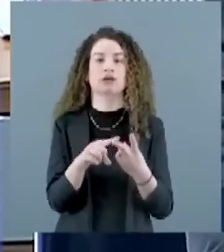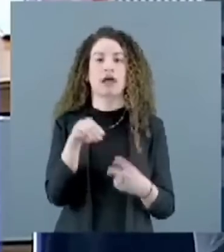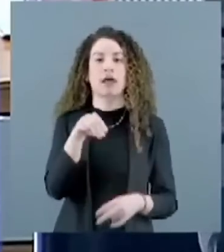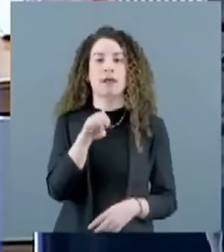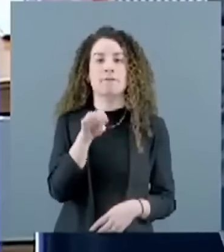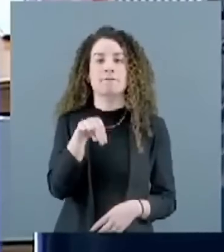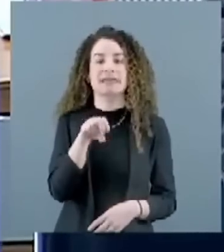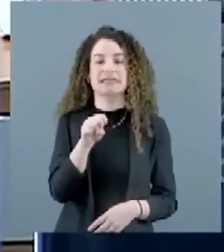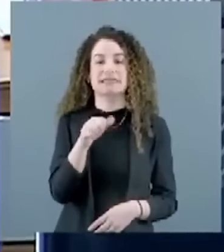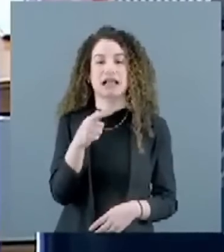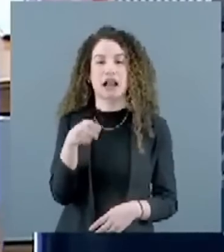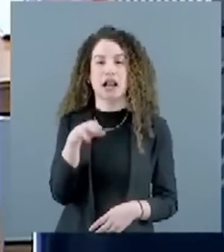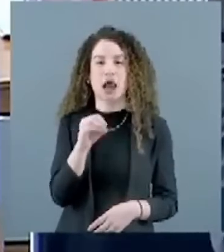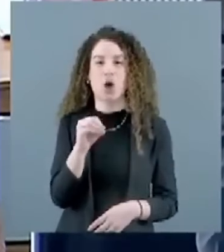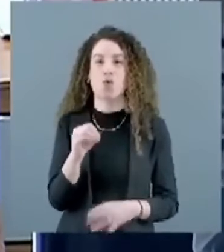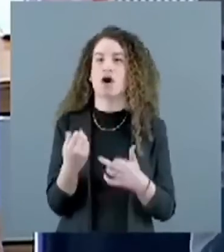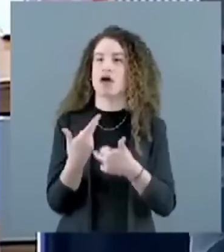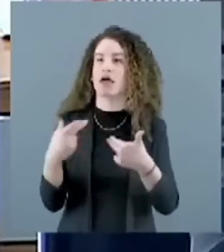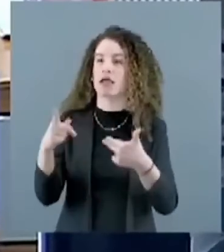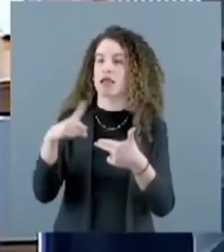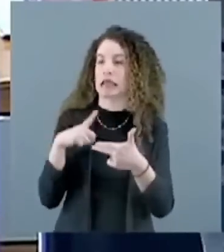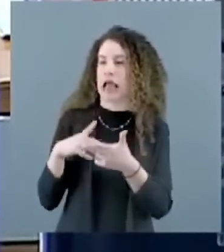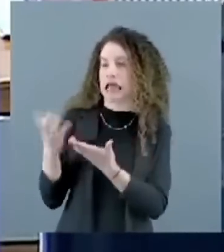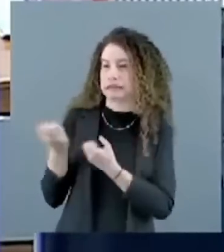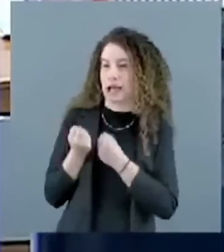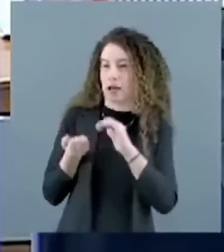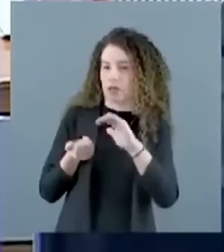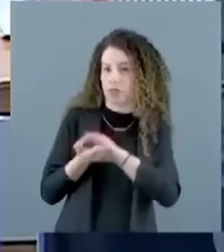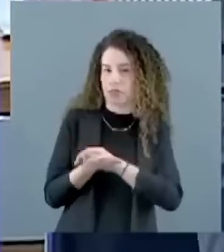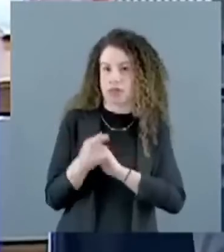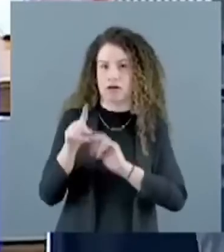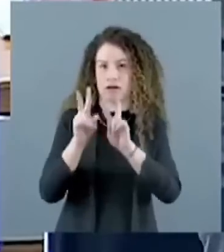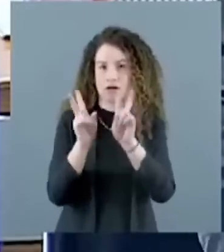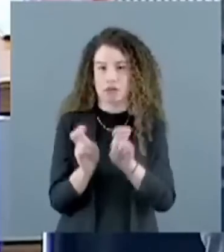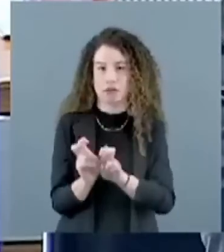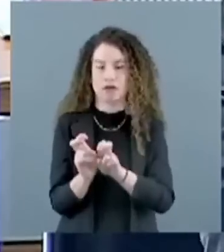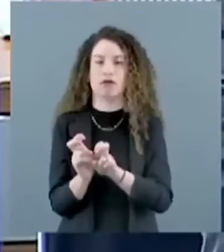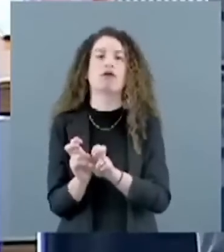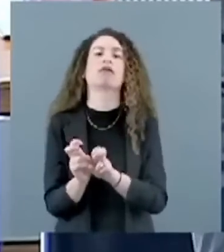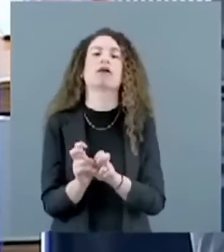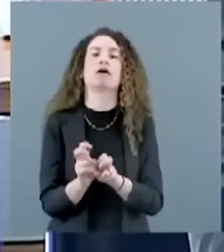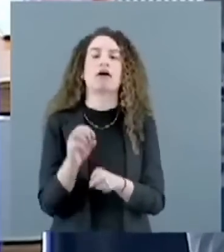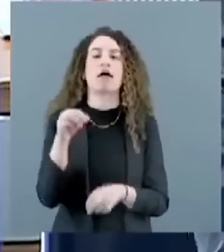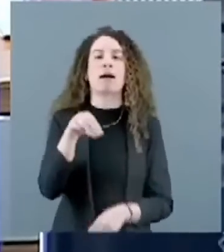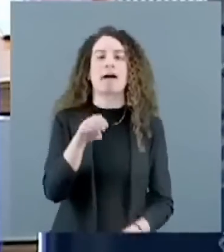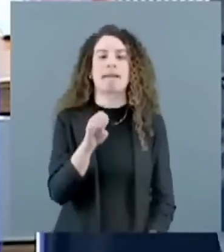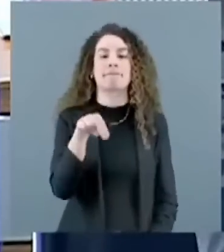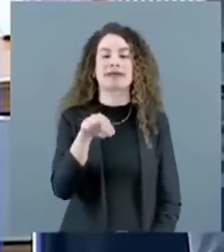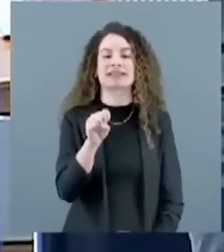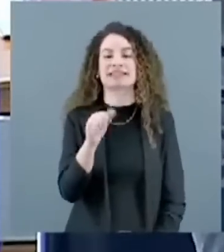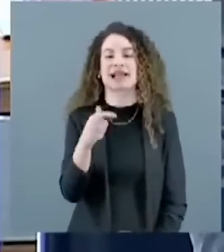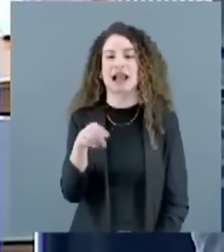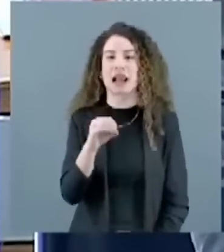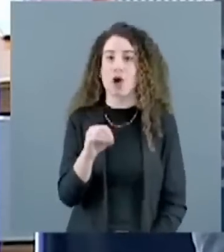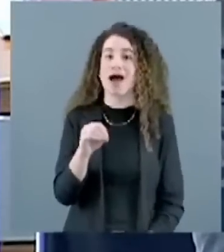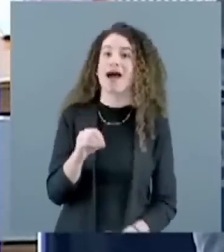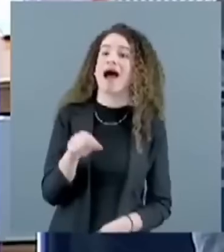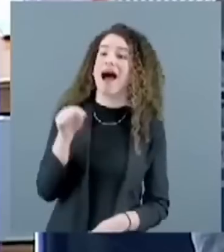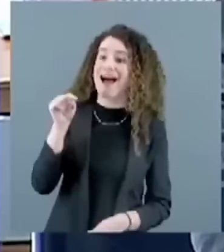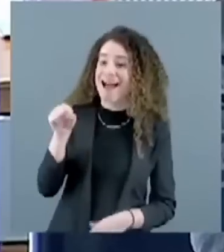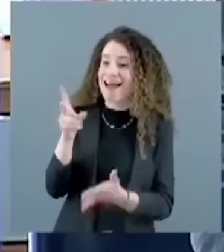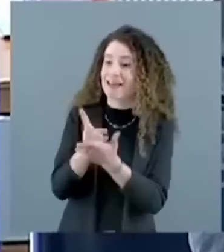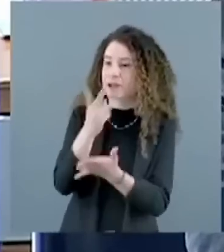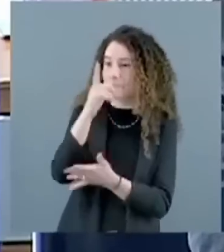que recebiam propina do Mensalão, do partido do deputado autor dessa questão de ordem, estavam lá participando